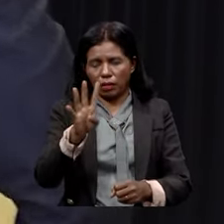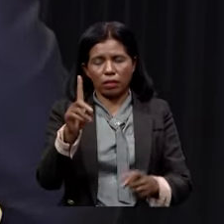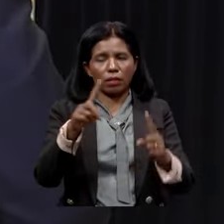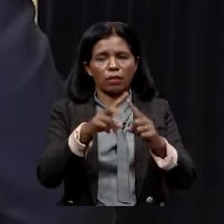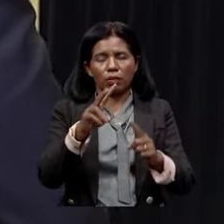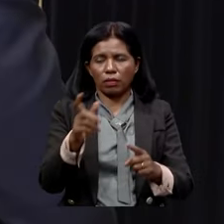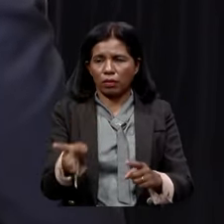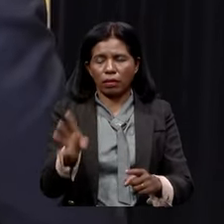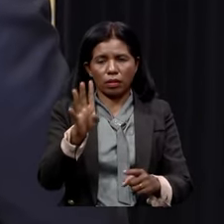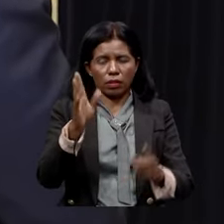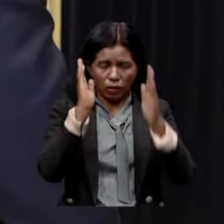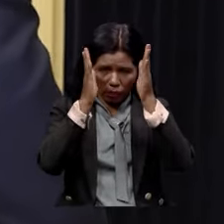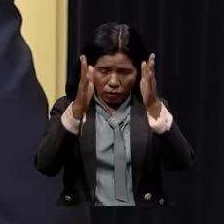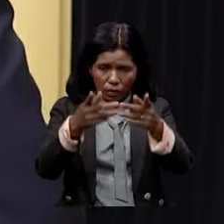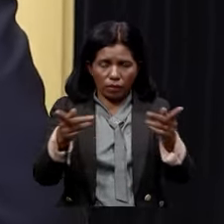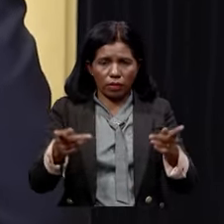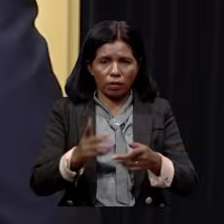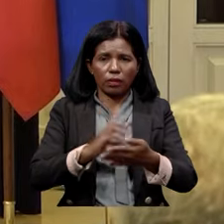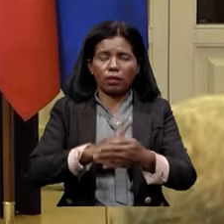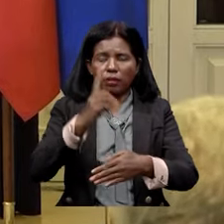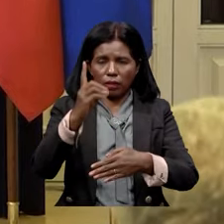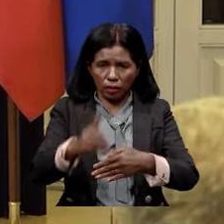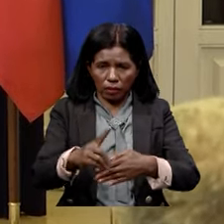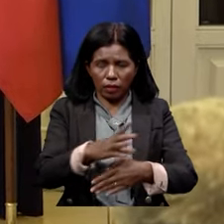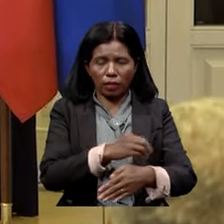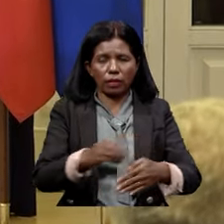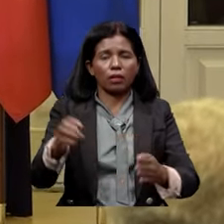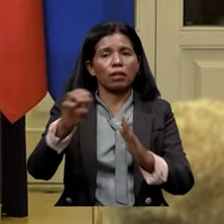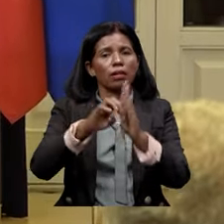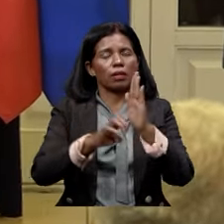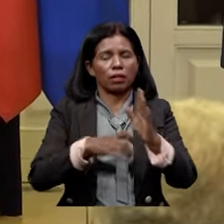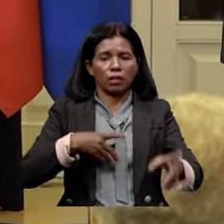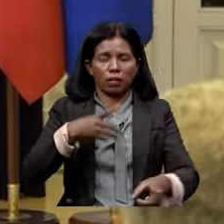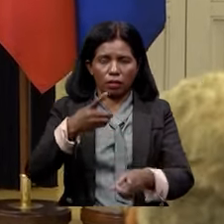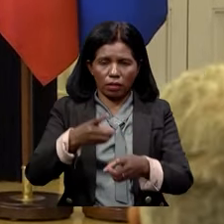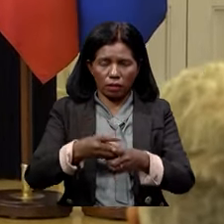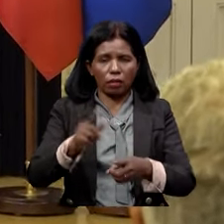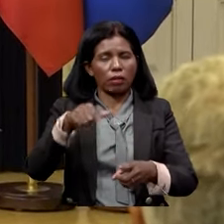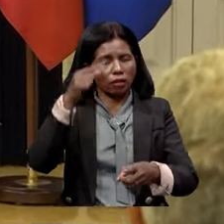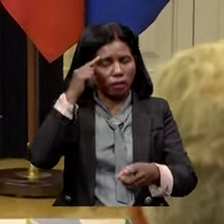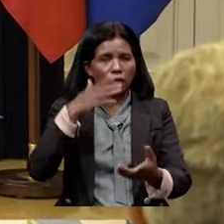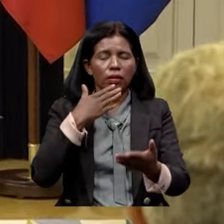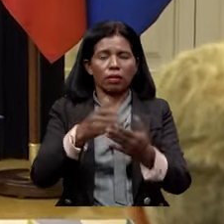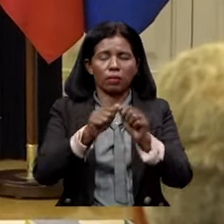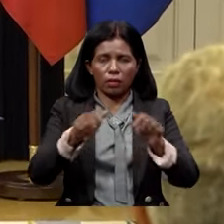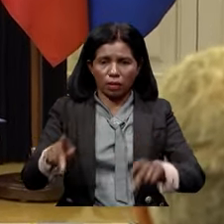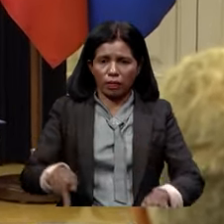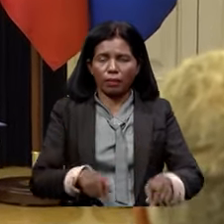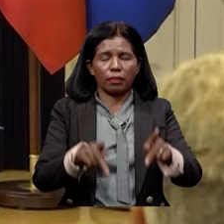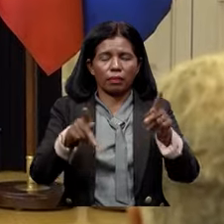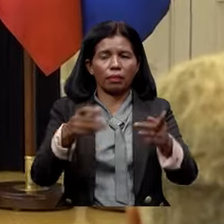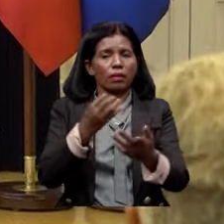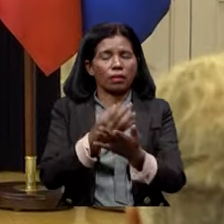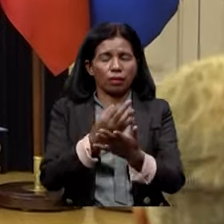se focaliu na área Sira-Hanesan, desenvolvimento humano, Estado de Direito na boa governação, administração pública,